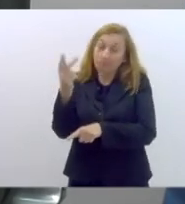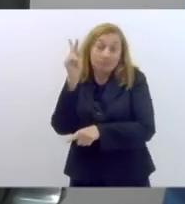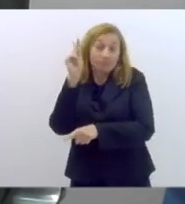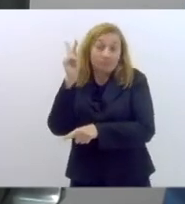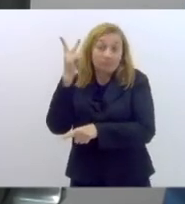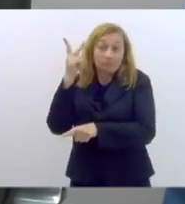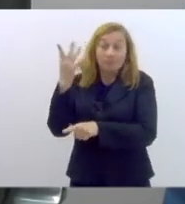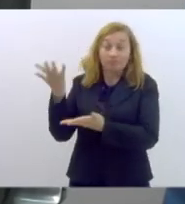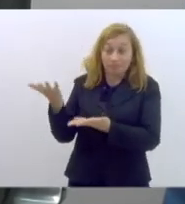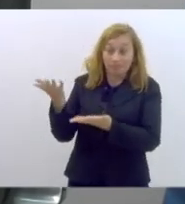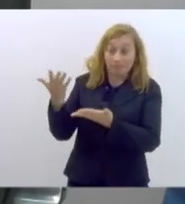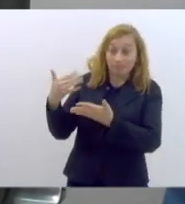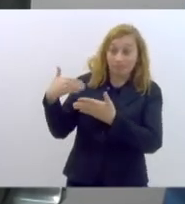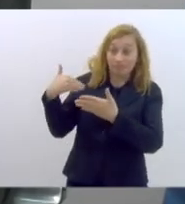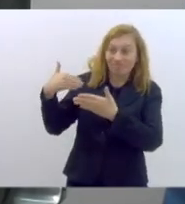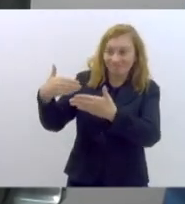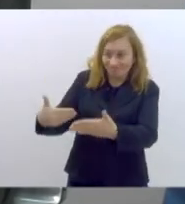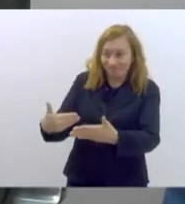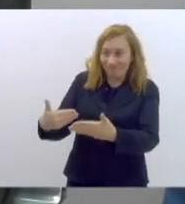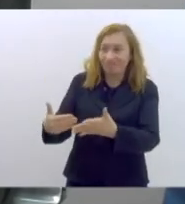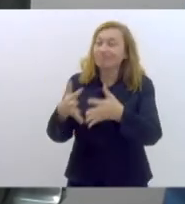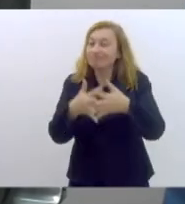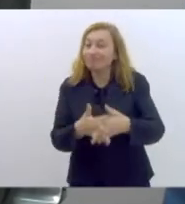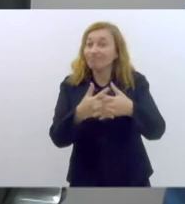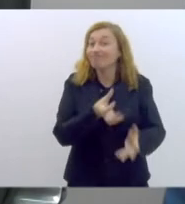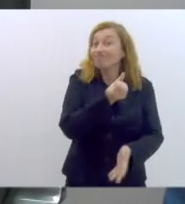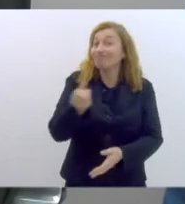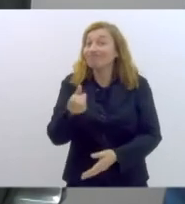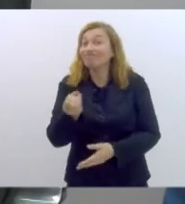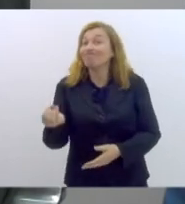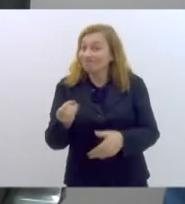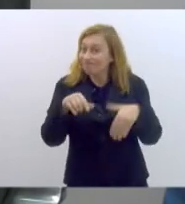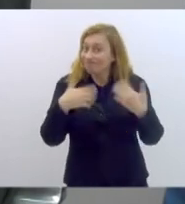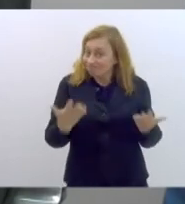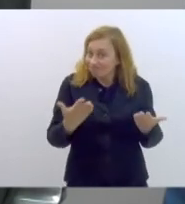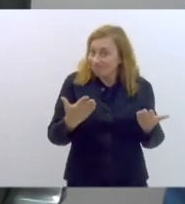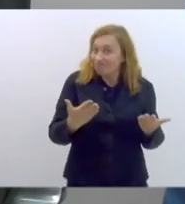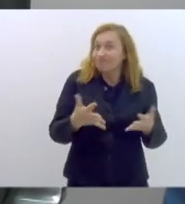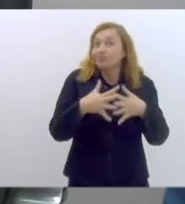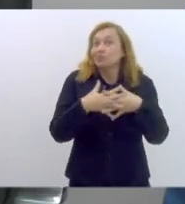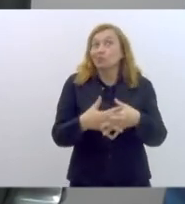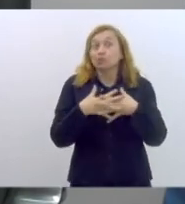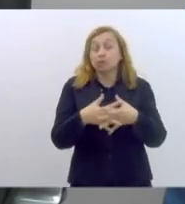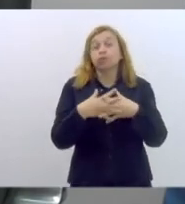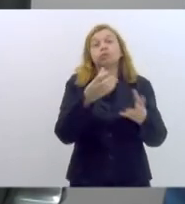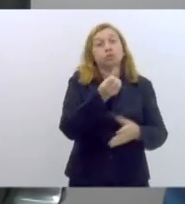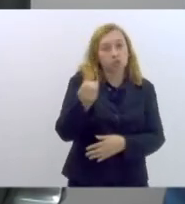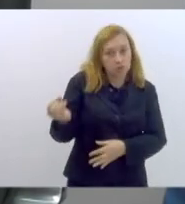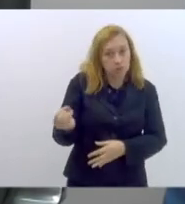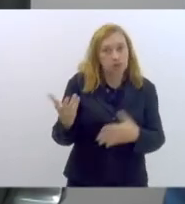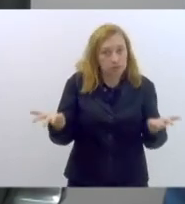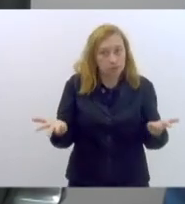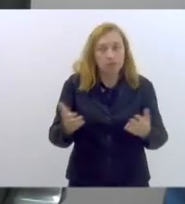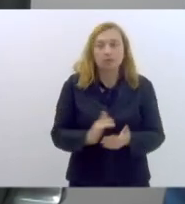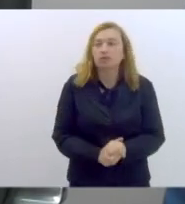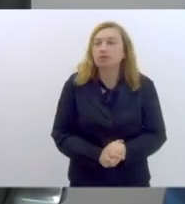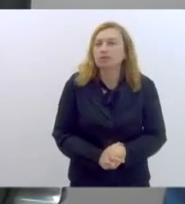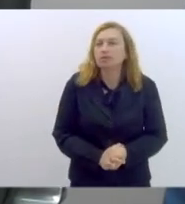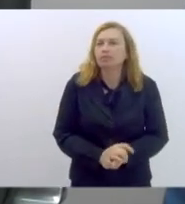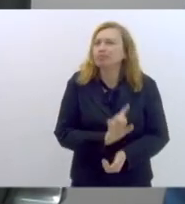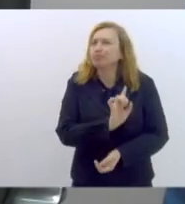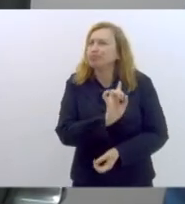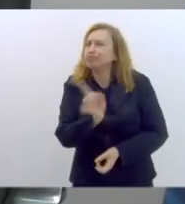e essa confusão dos 600? Porque isso é um imbróglio dos 600, e que não